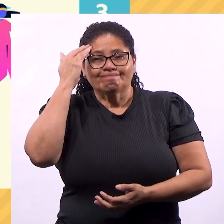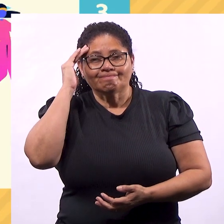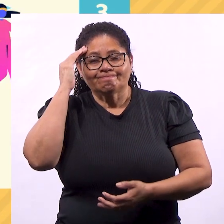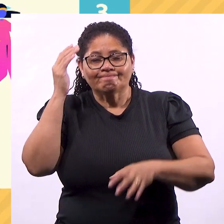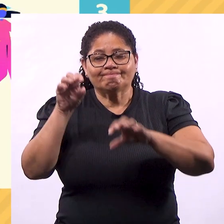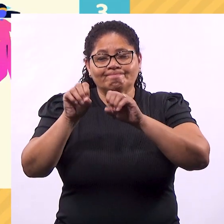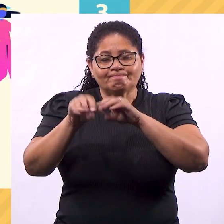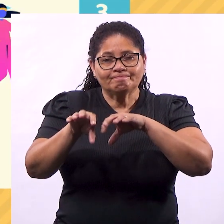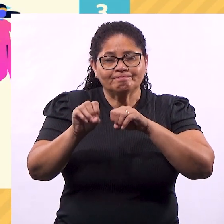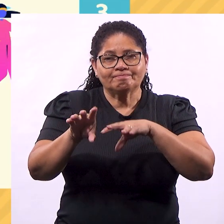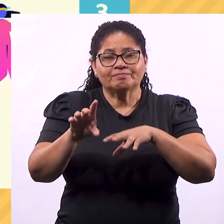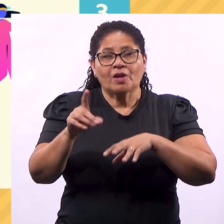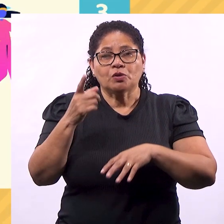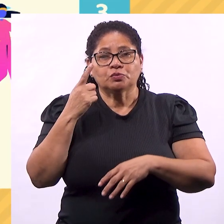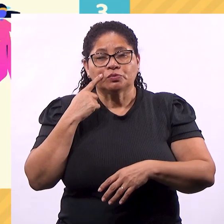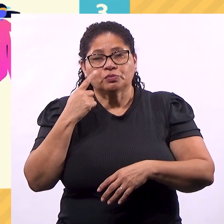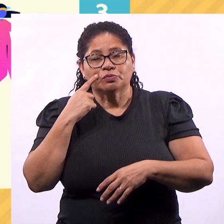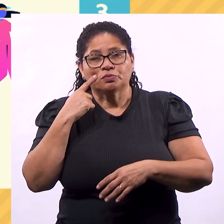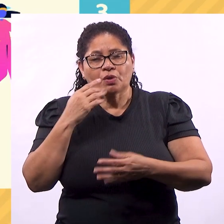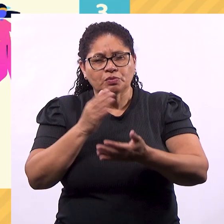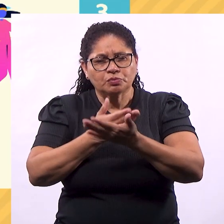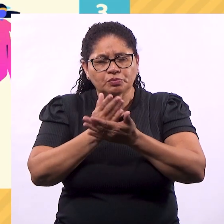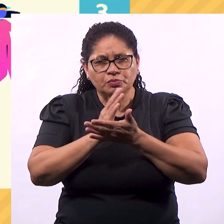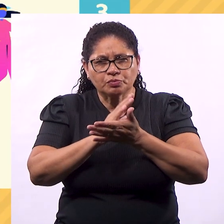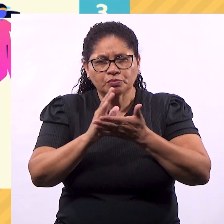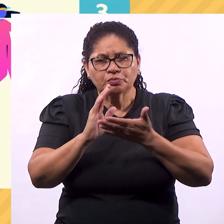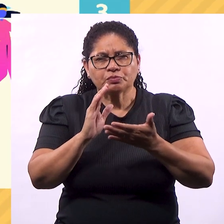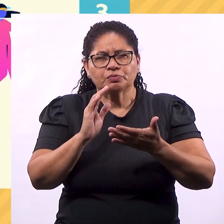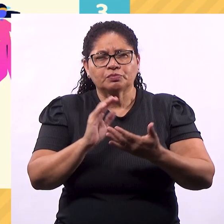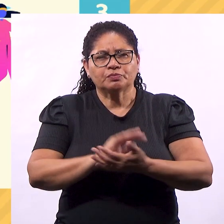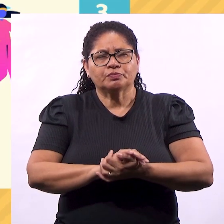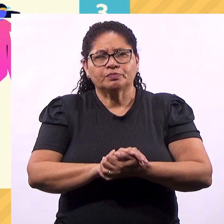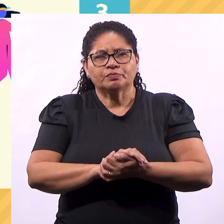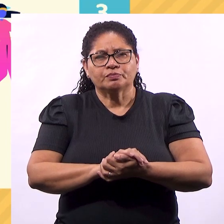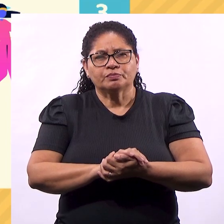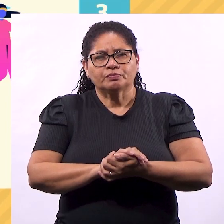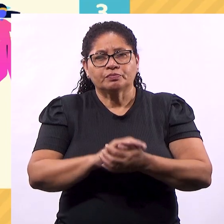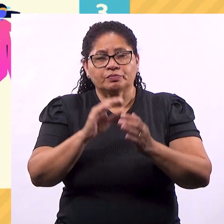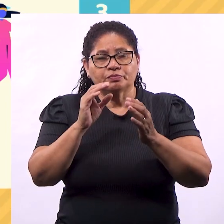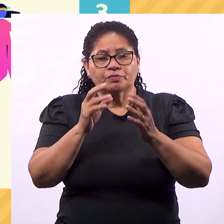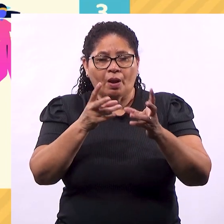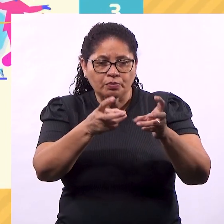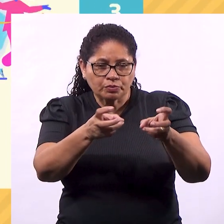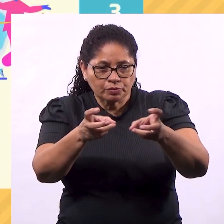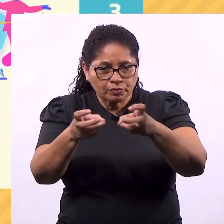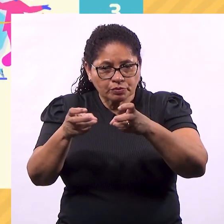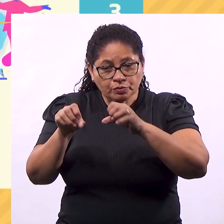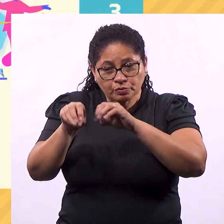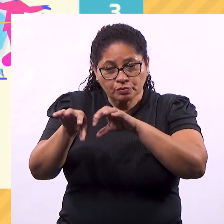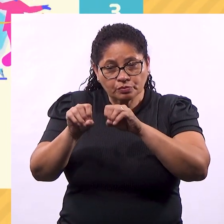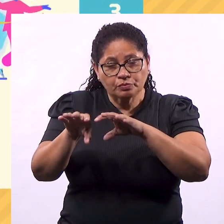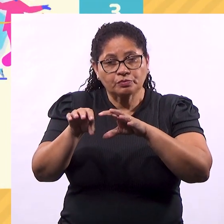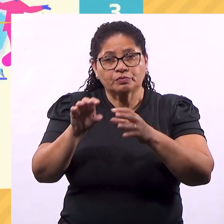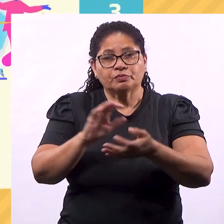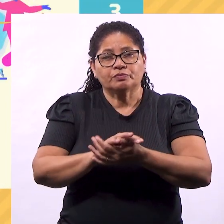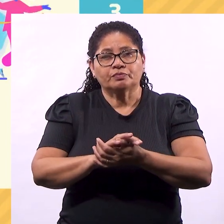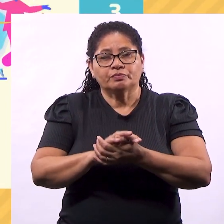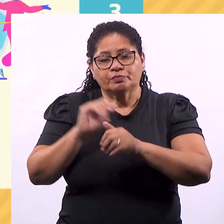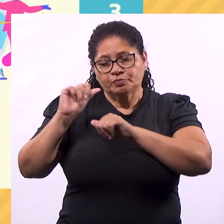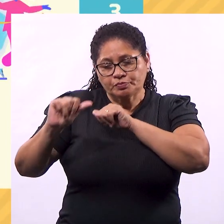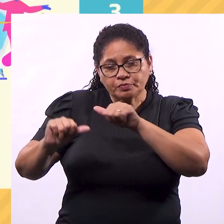compreender a educação já vimos alguns algumas concepções de Educação